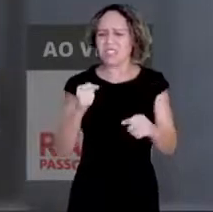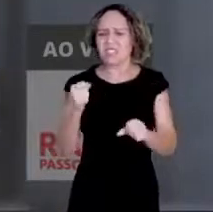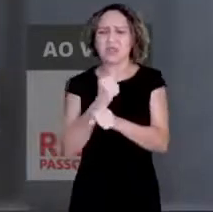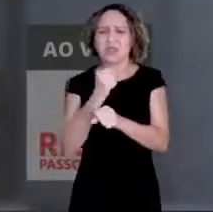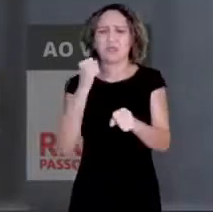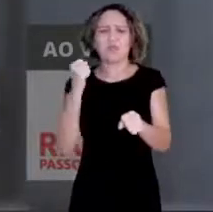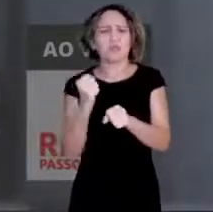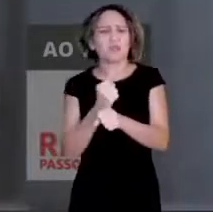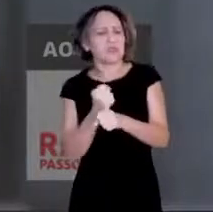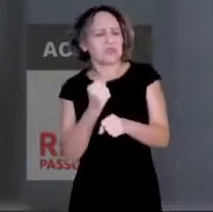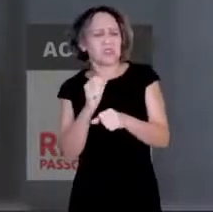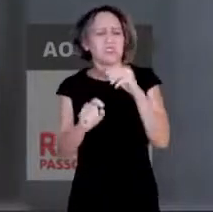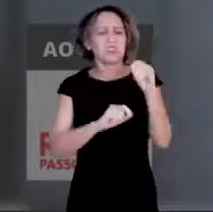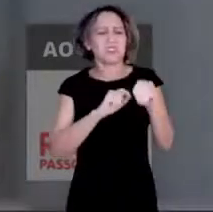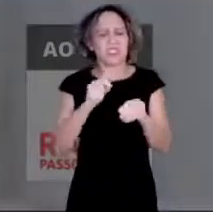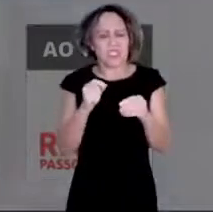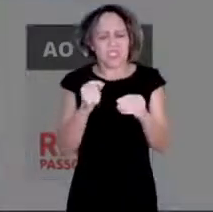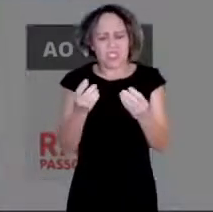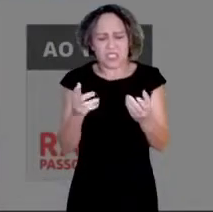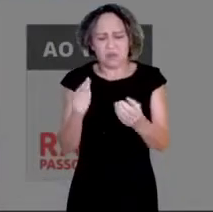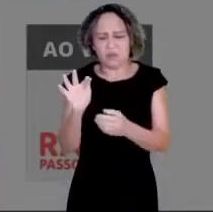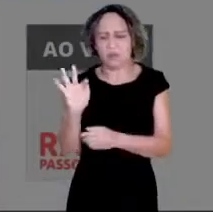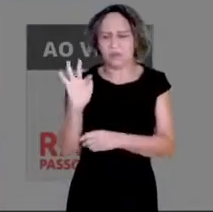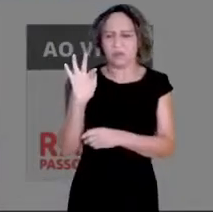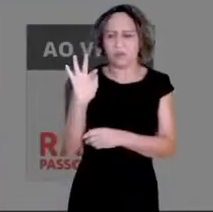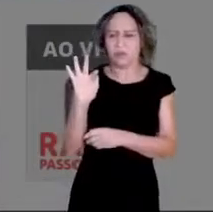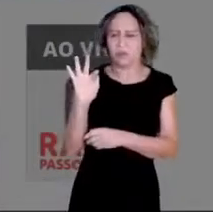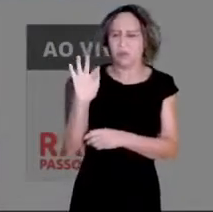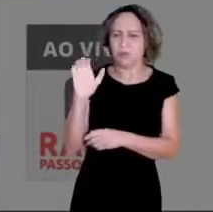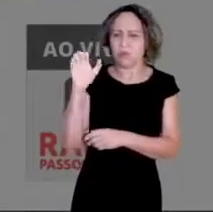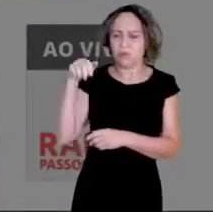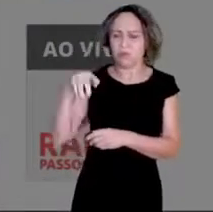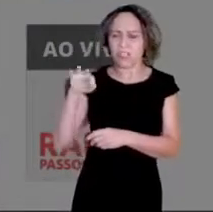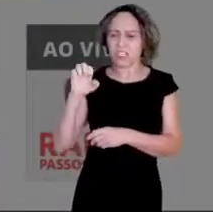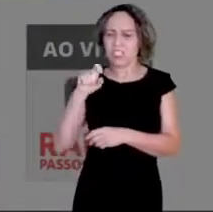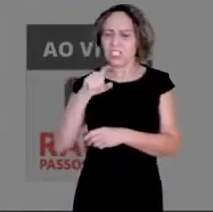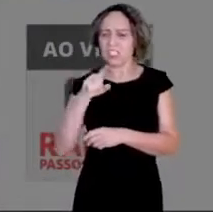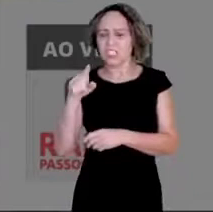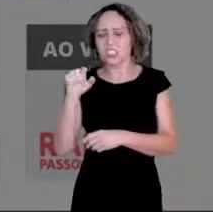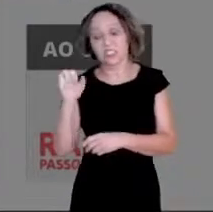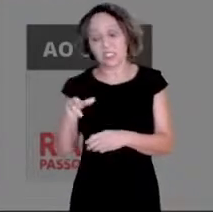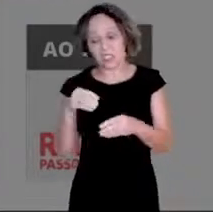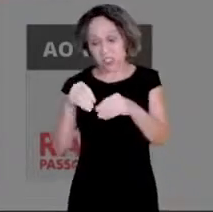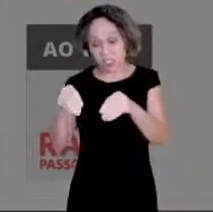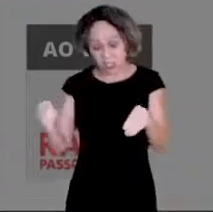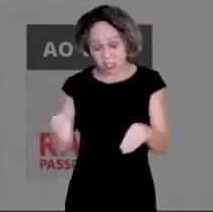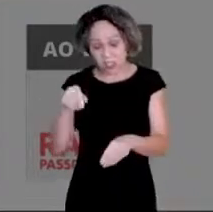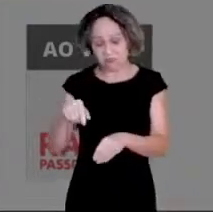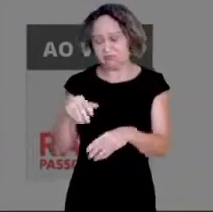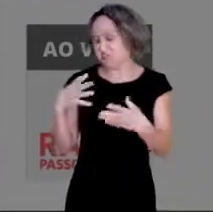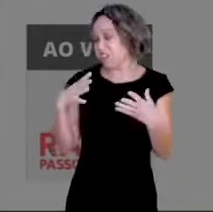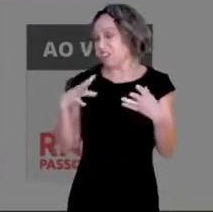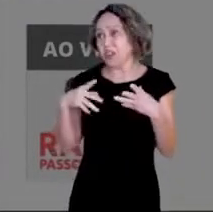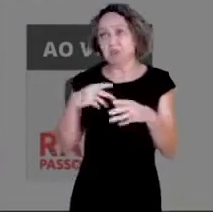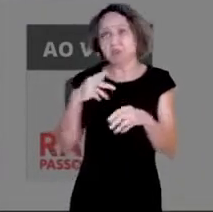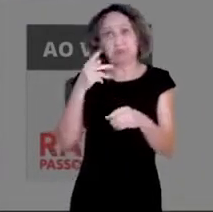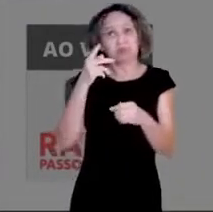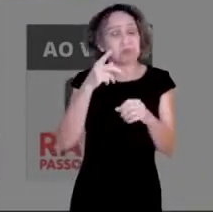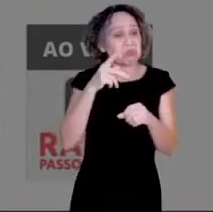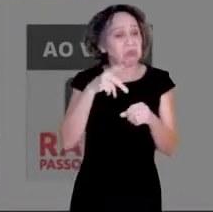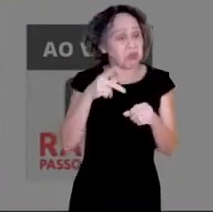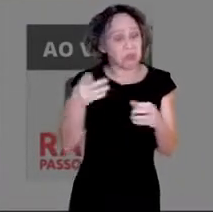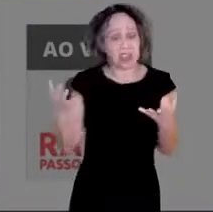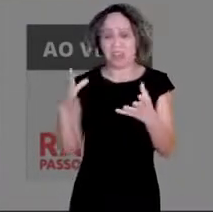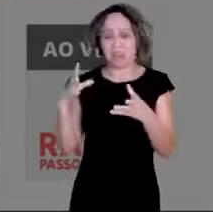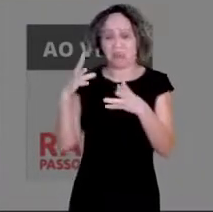rádio nasceu no ano que eu nasci. Eu não sei qual é o mês que ela nasceu, eu nasci em outubro, eu espero que ela tenha nascido em outubro de